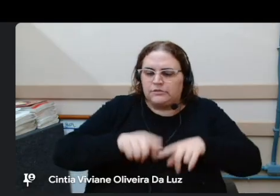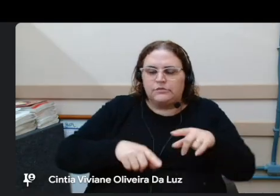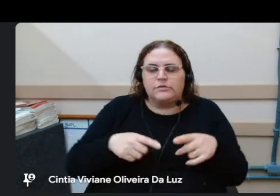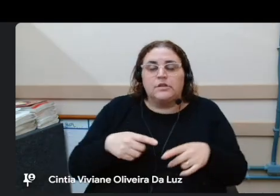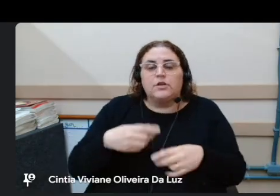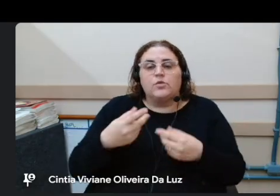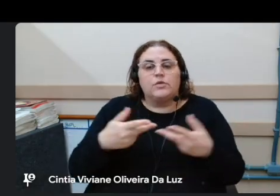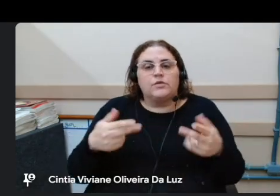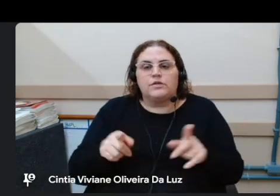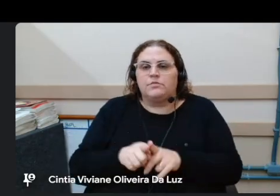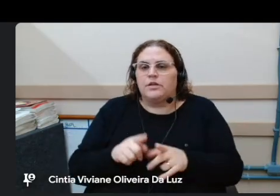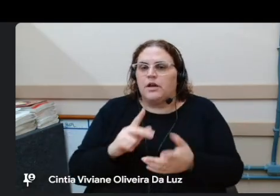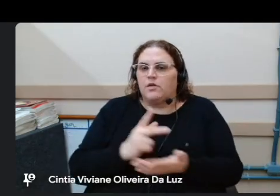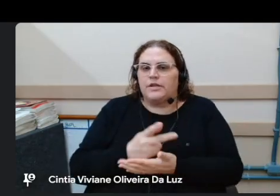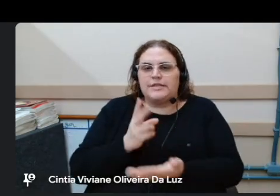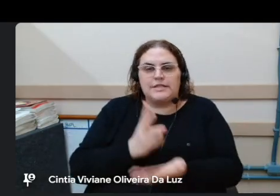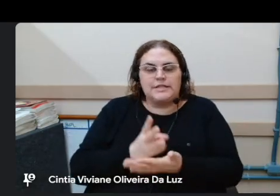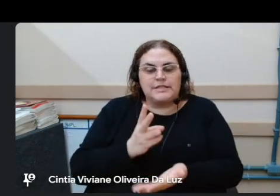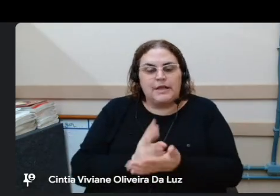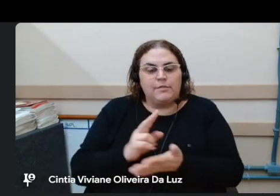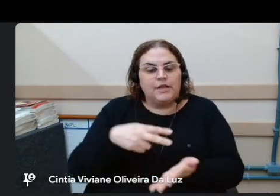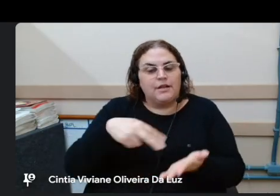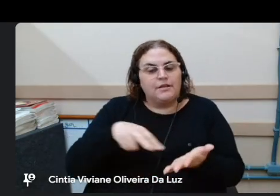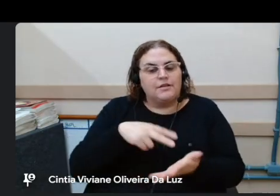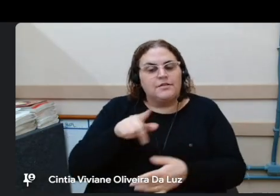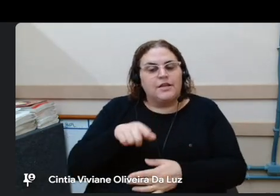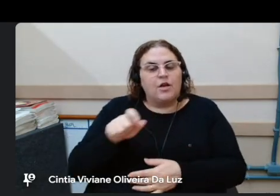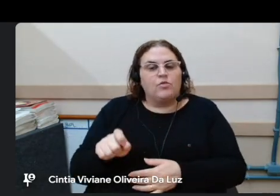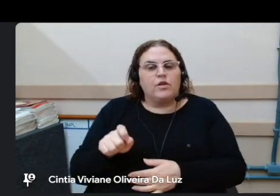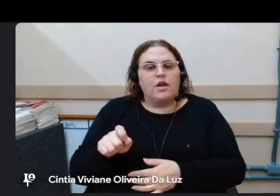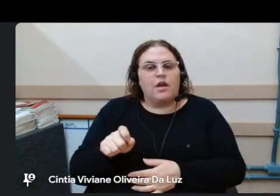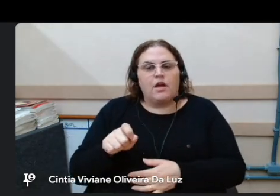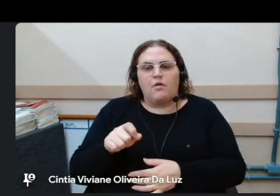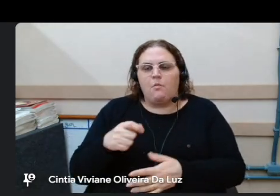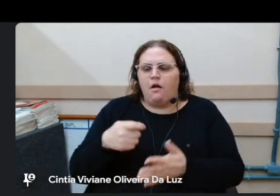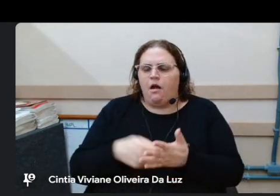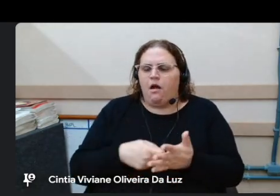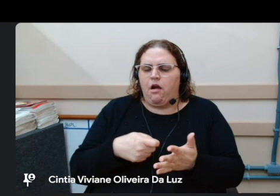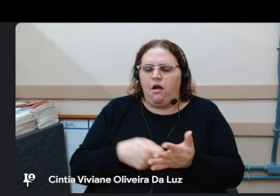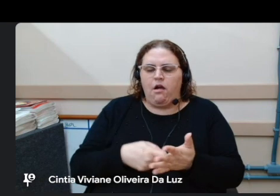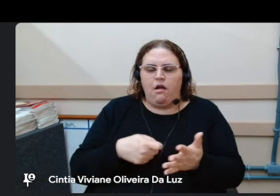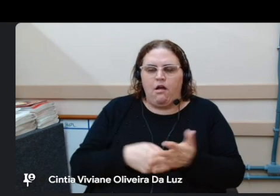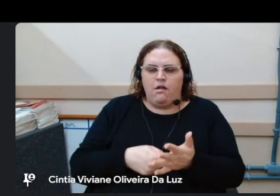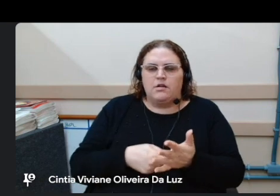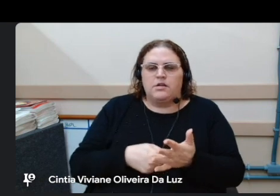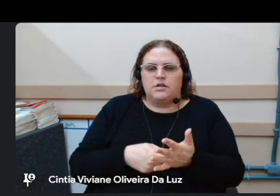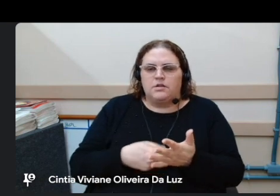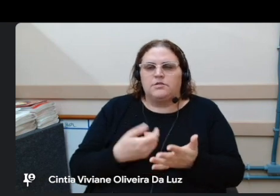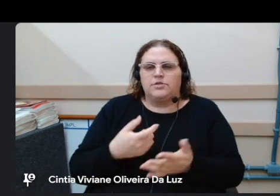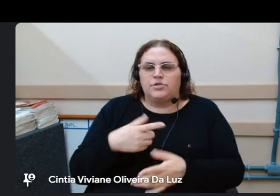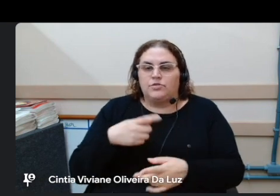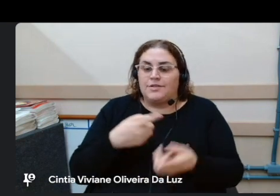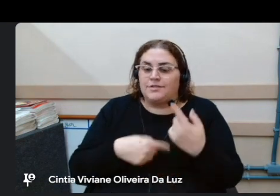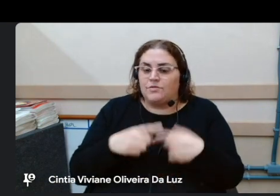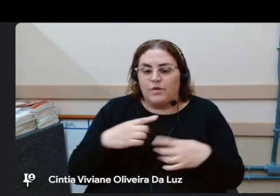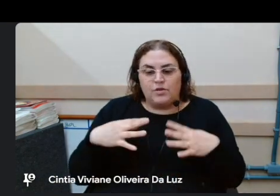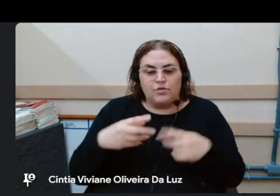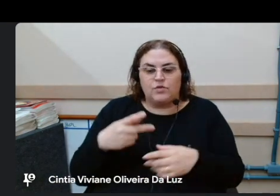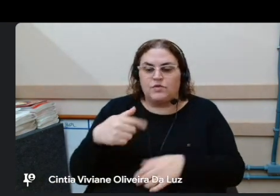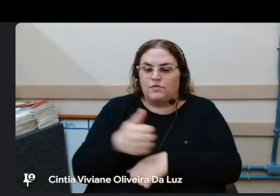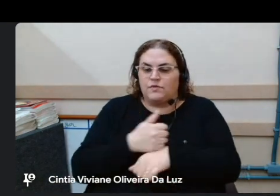recursos como uma coisa que tem sido muito recorrente na dança que é uma pressão e quase uma